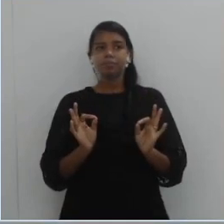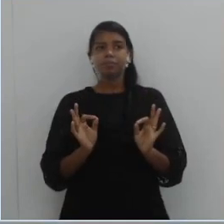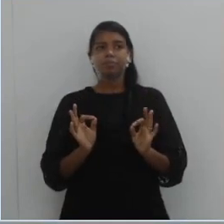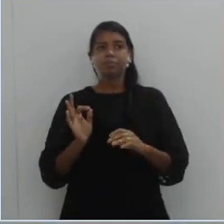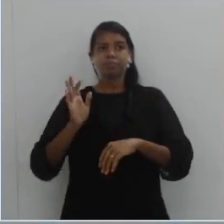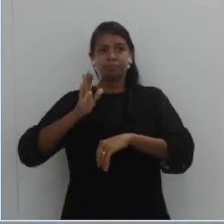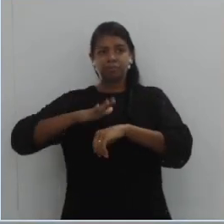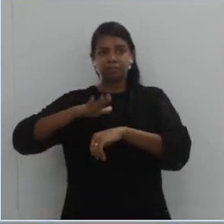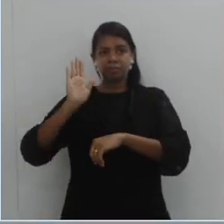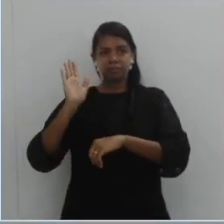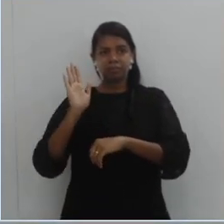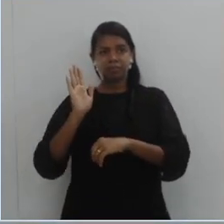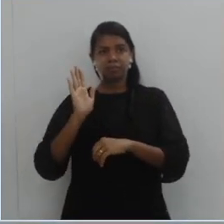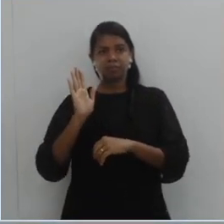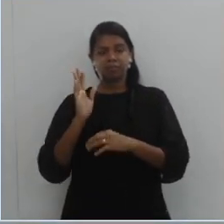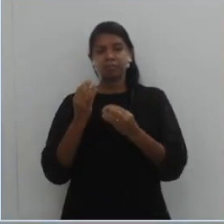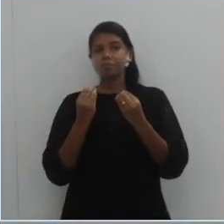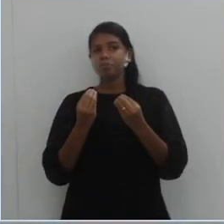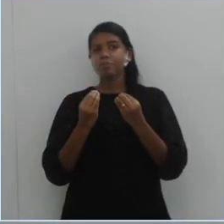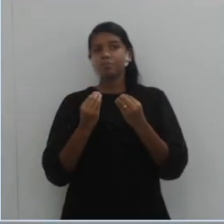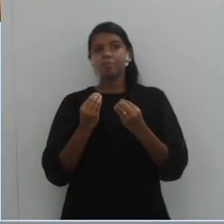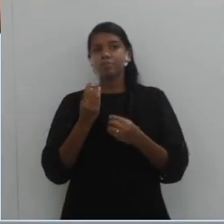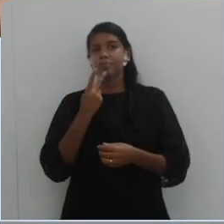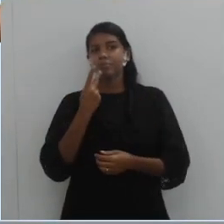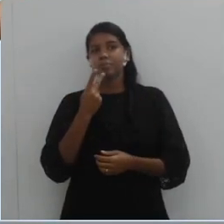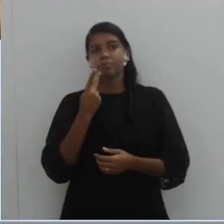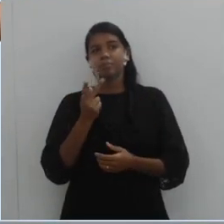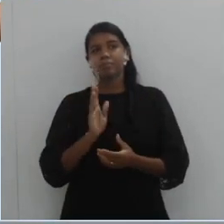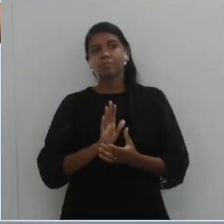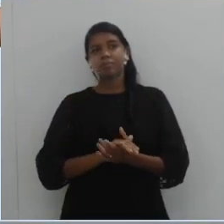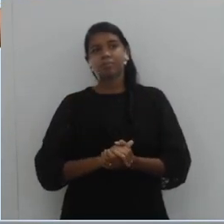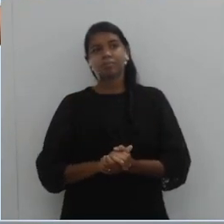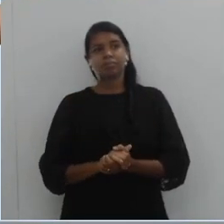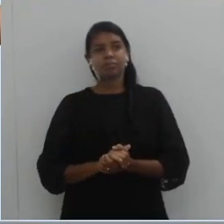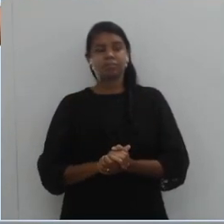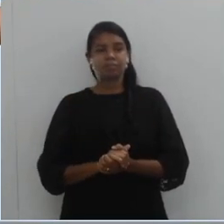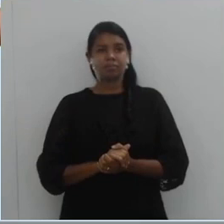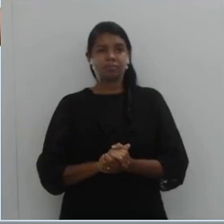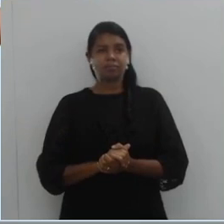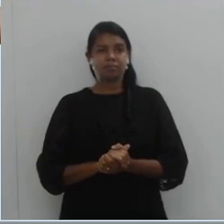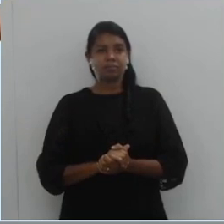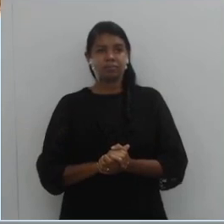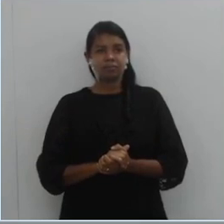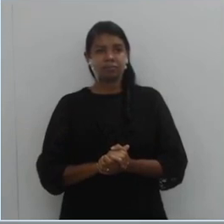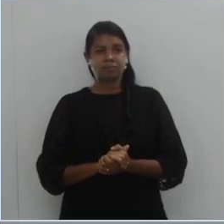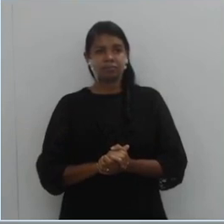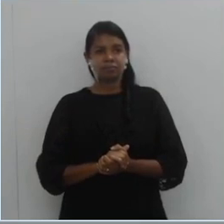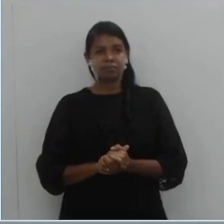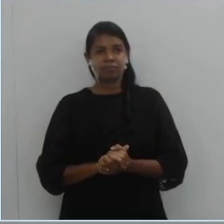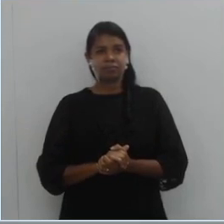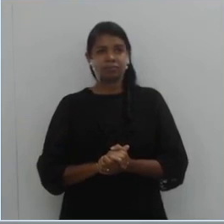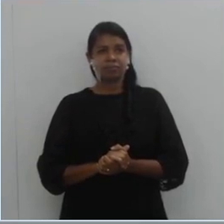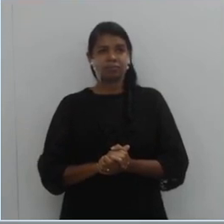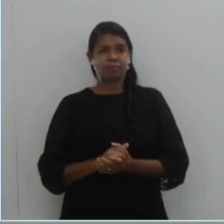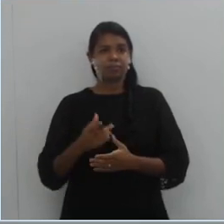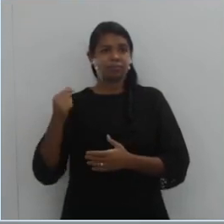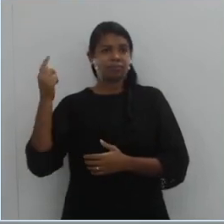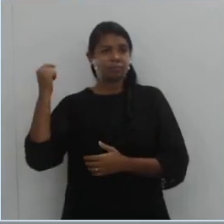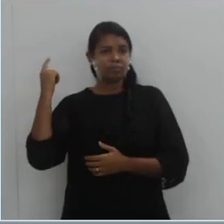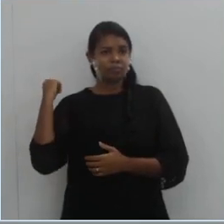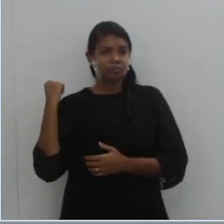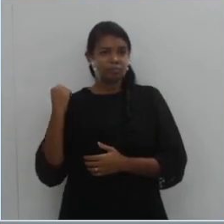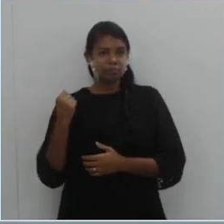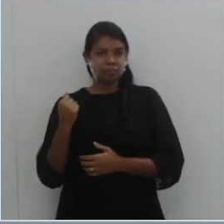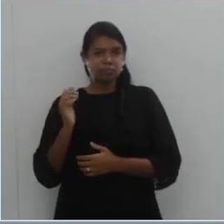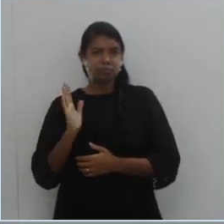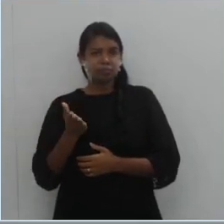mais, como eu poderia dizer, retrógrada. Ou seja, ela é mais antigona. Já